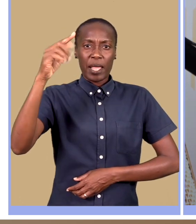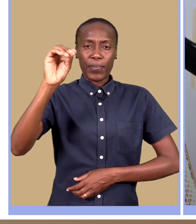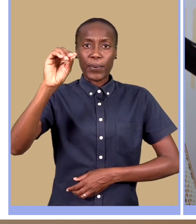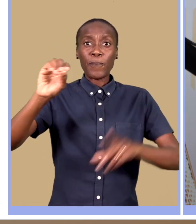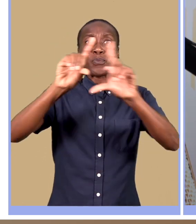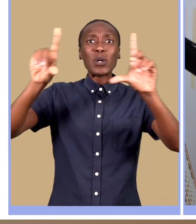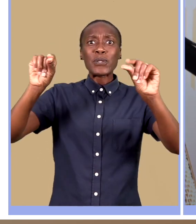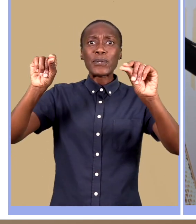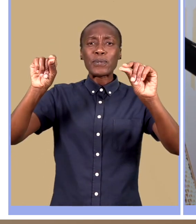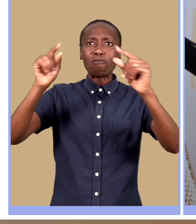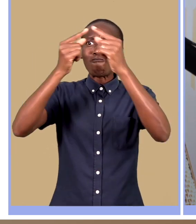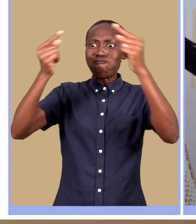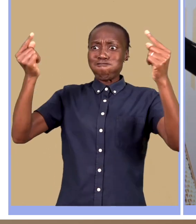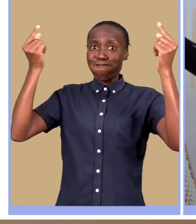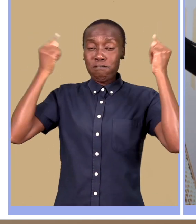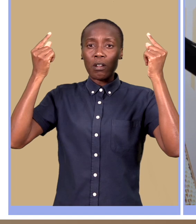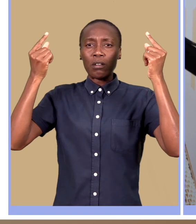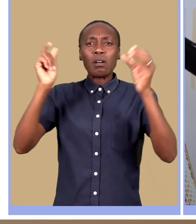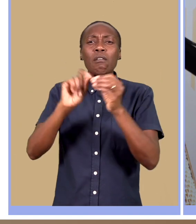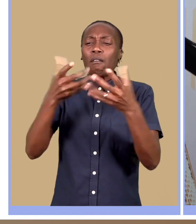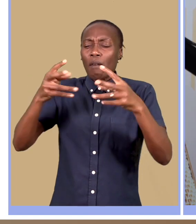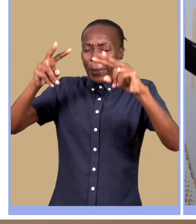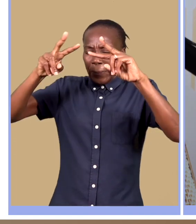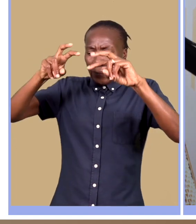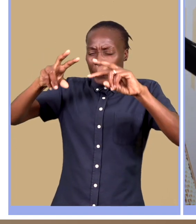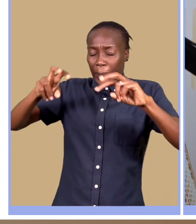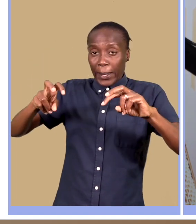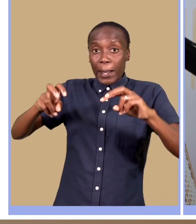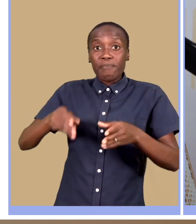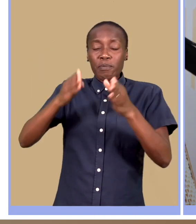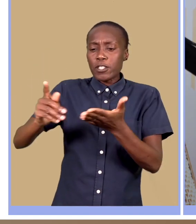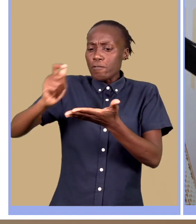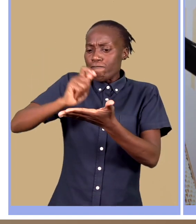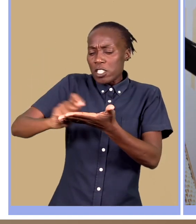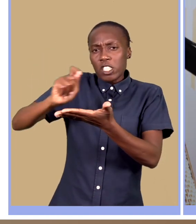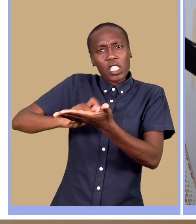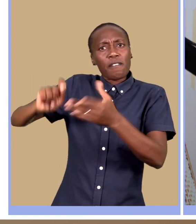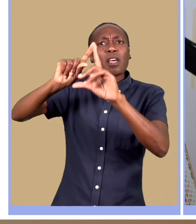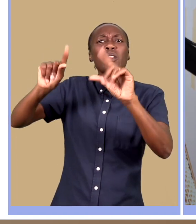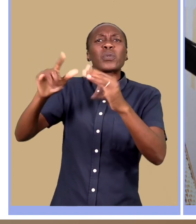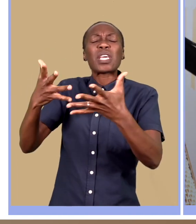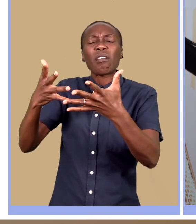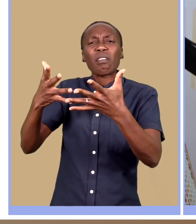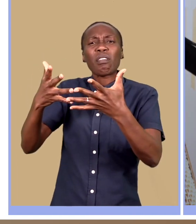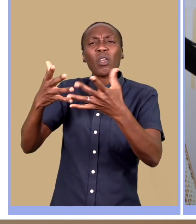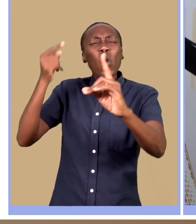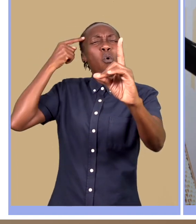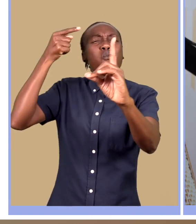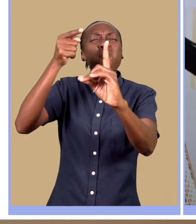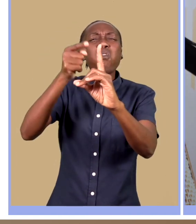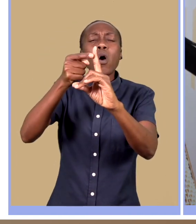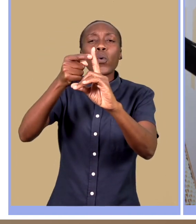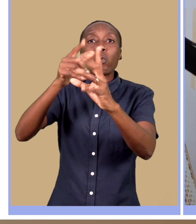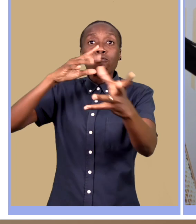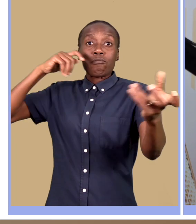e algumas das teses que estão sendo escritas neste momento dizem respeito justamente às mudanças